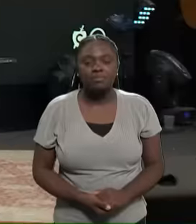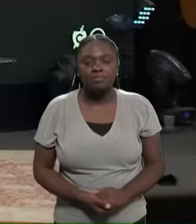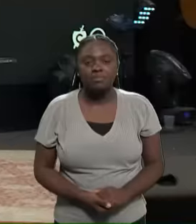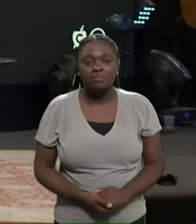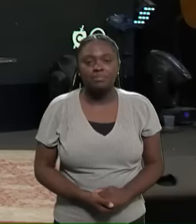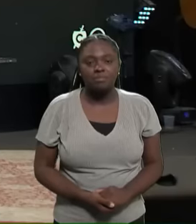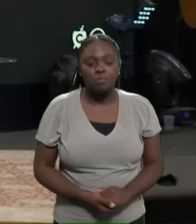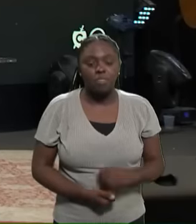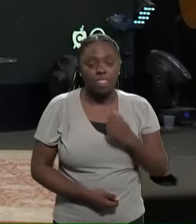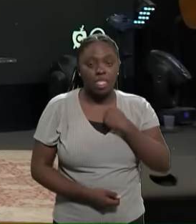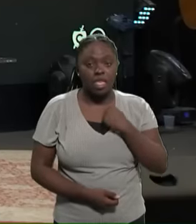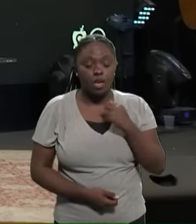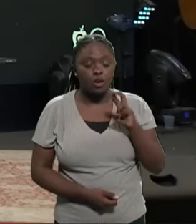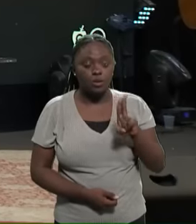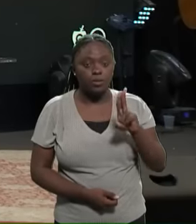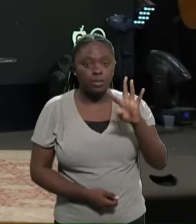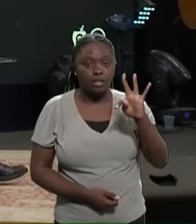Quando estava na UTI,